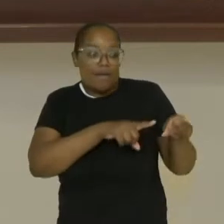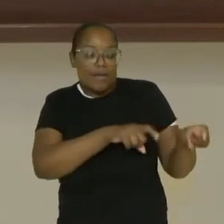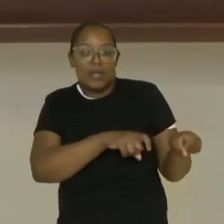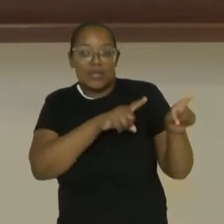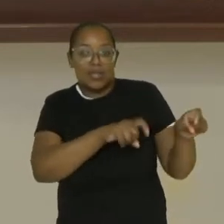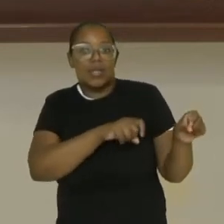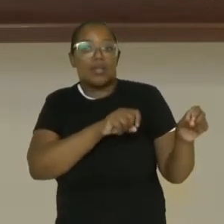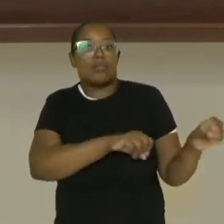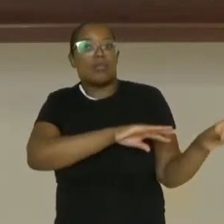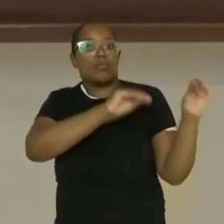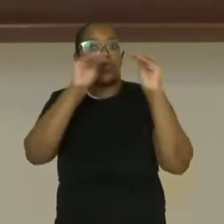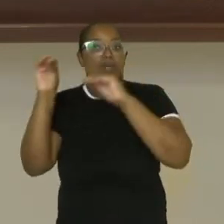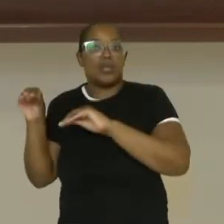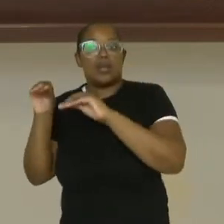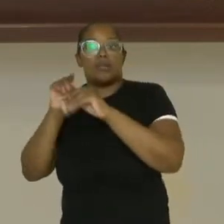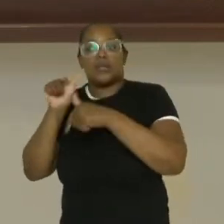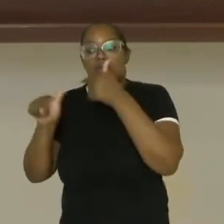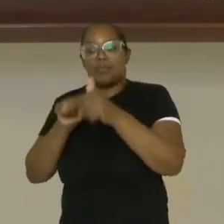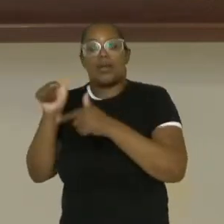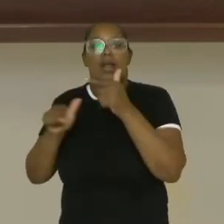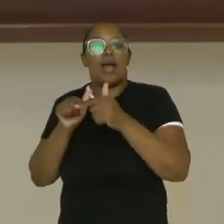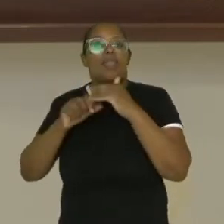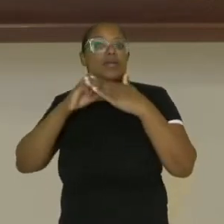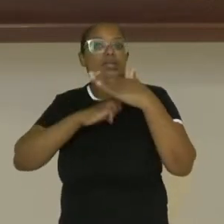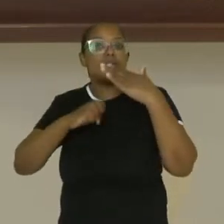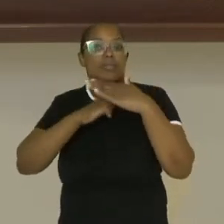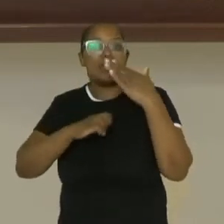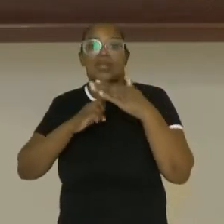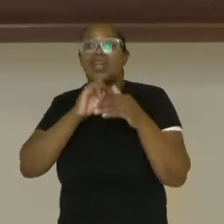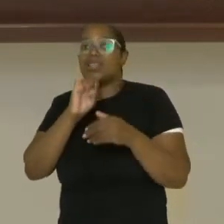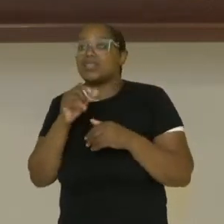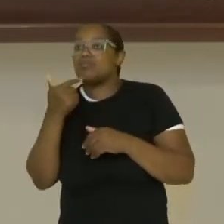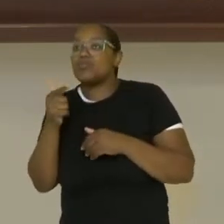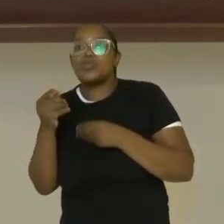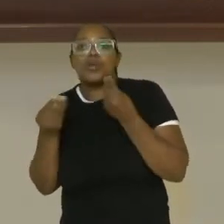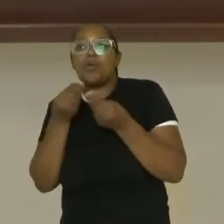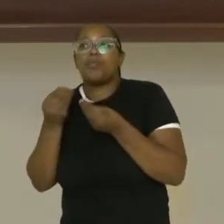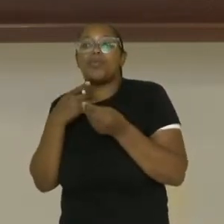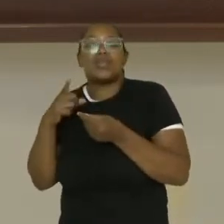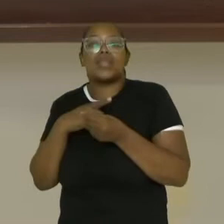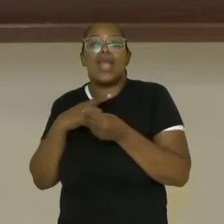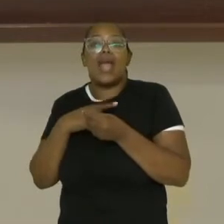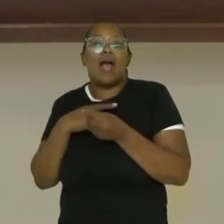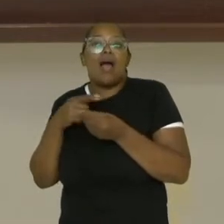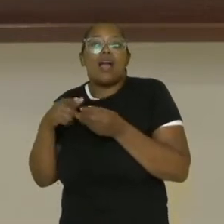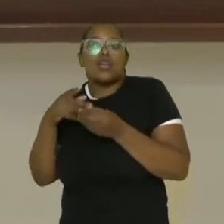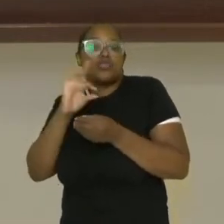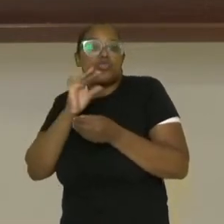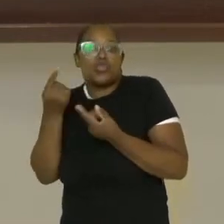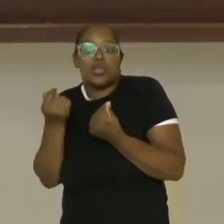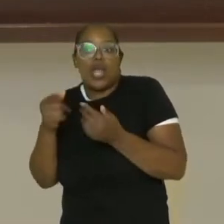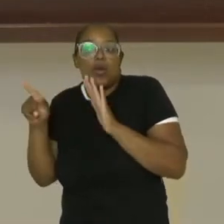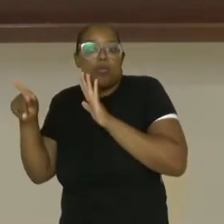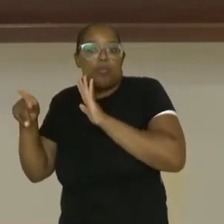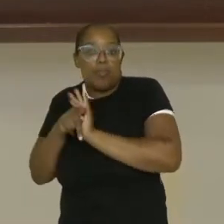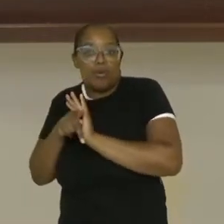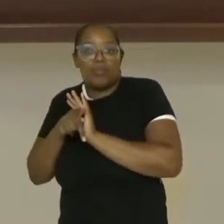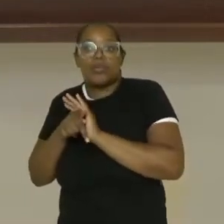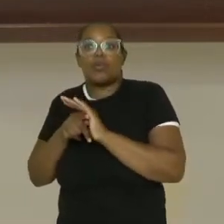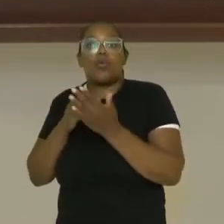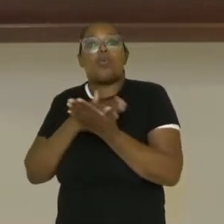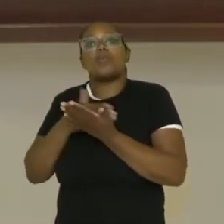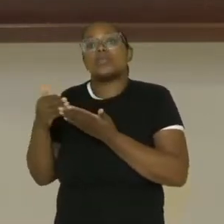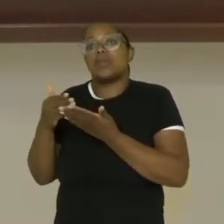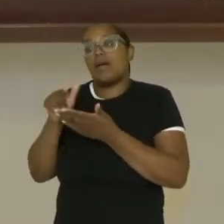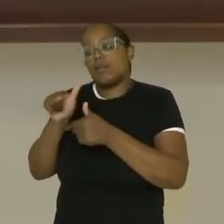trabalhar nas indústrias. Como não tinham como ter o seu sustento próprio, se insere um novo mecanismo chamado